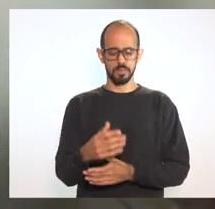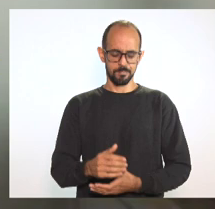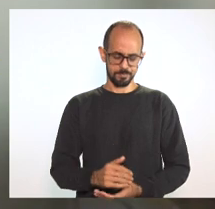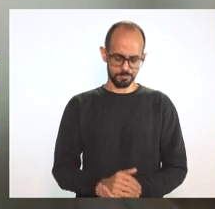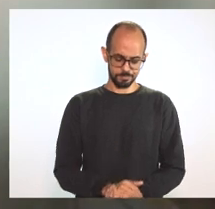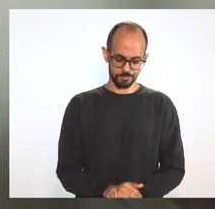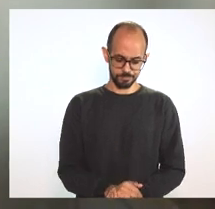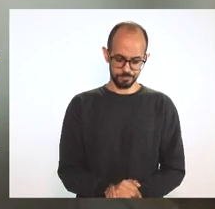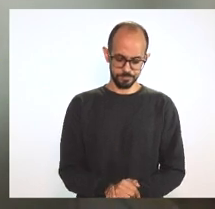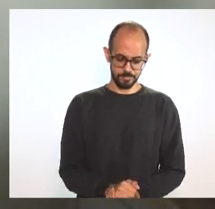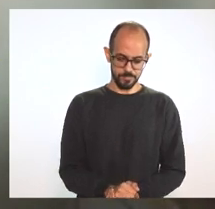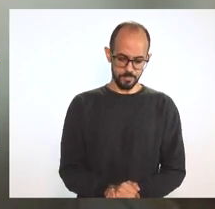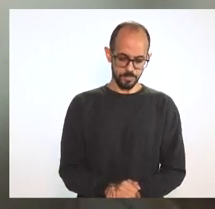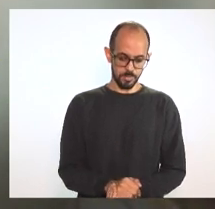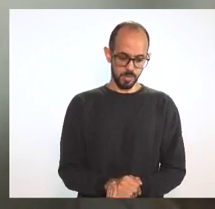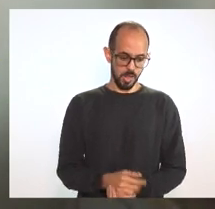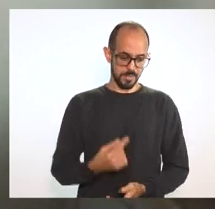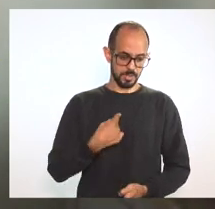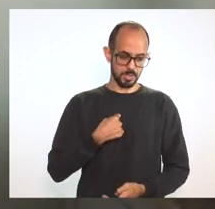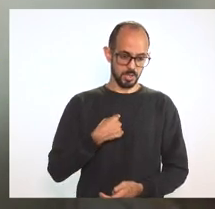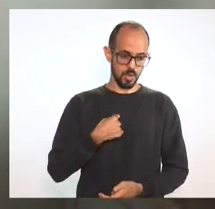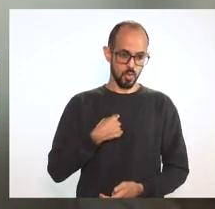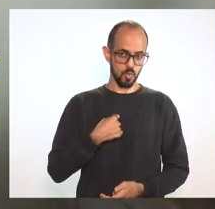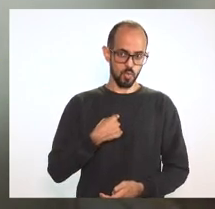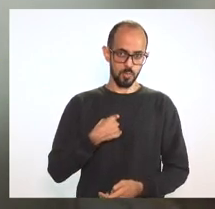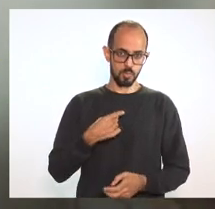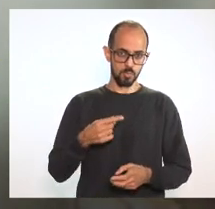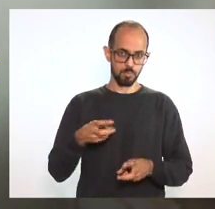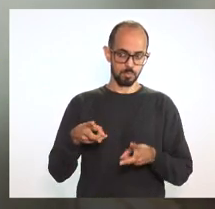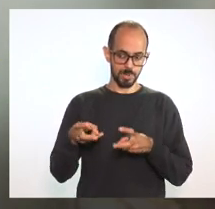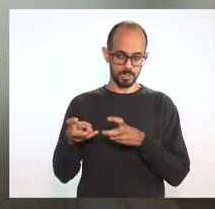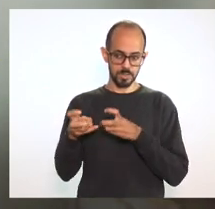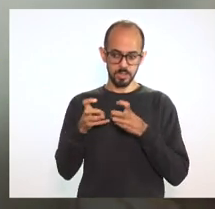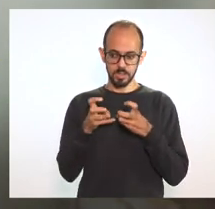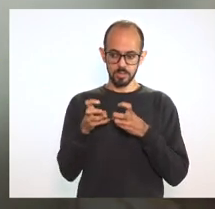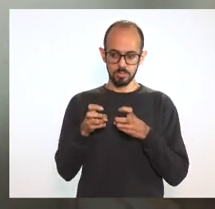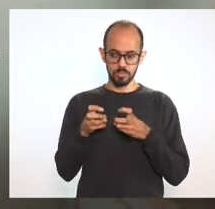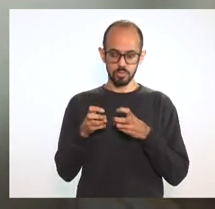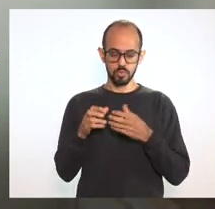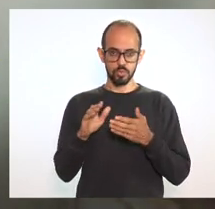E aí vem, eu ouço um plenário, muitos ainda